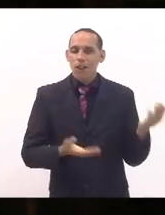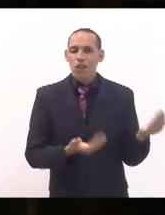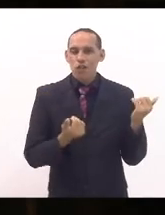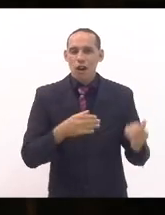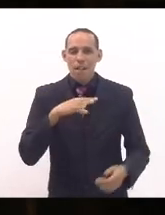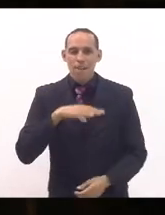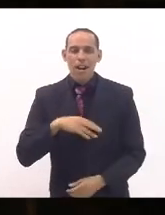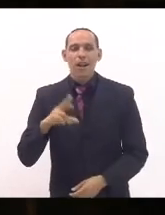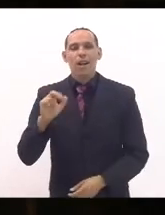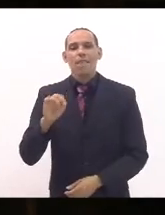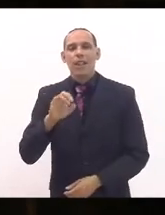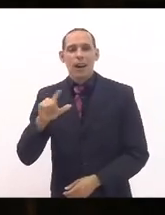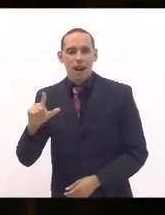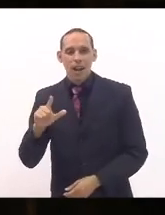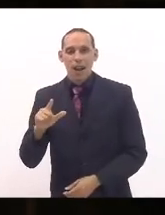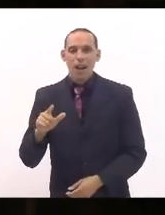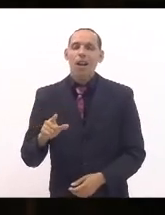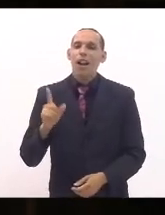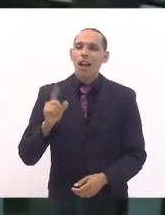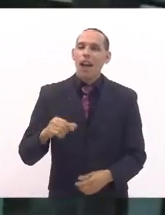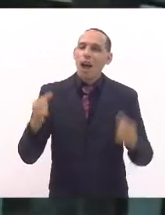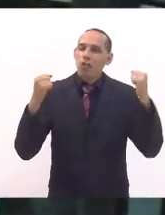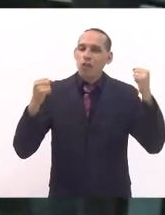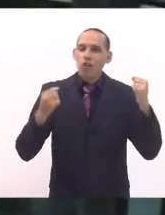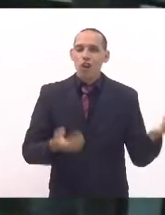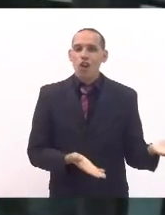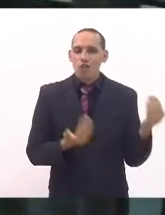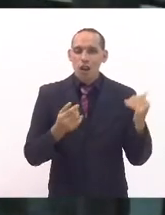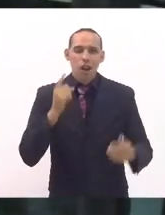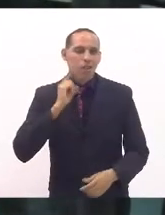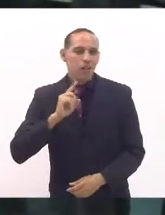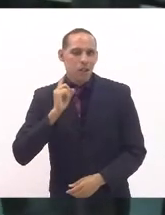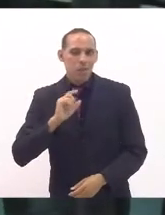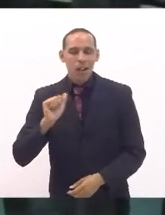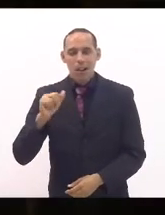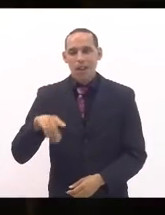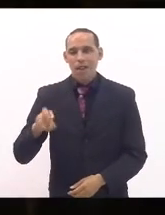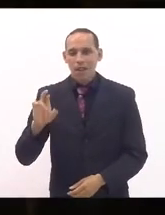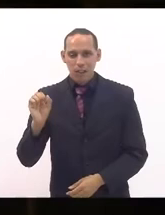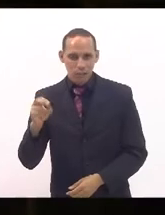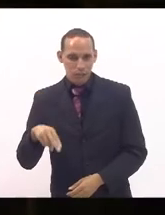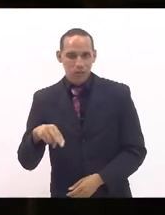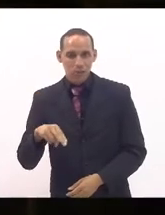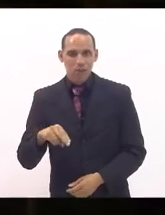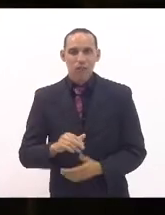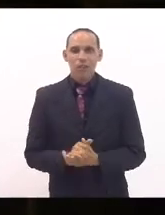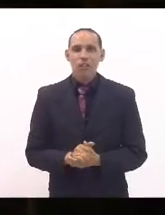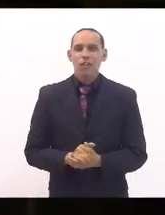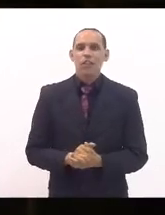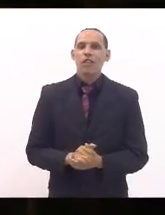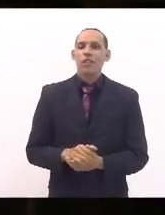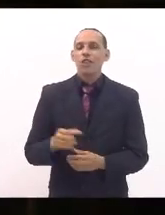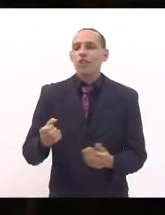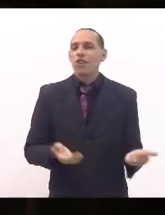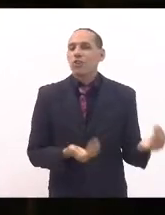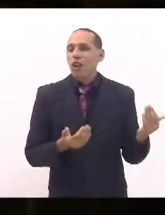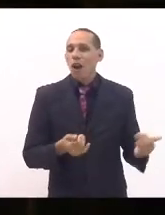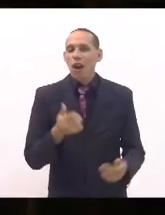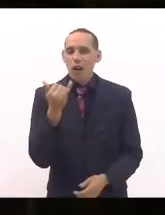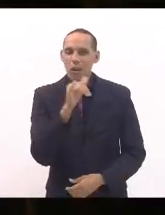Rafael, presidente da Torcida Jovem do Flamengo. Anderson, presidente da Torcida Young Flu.